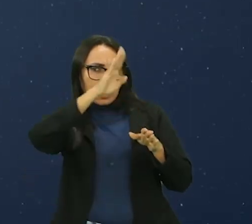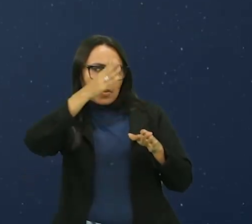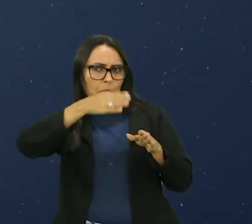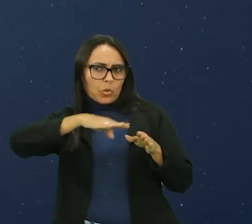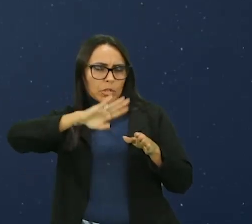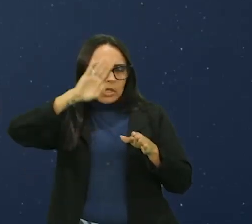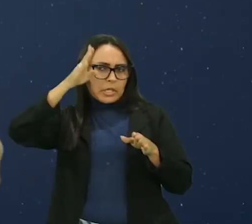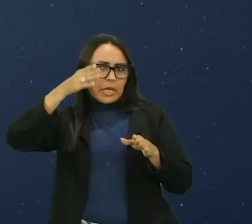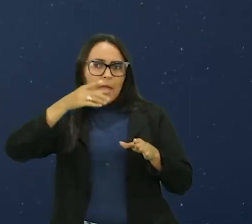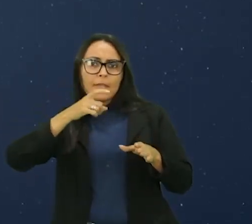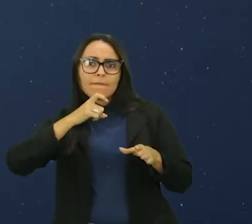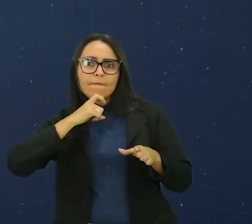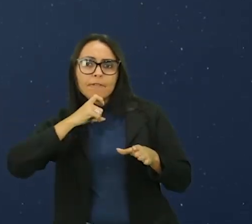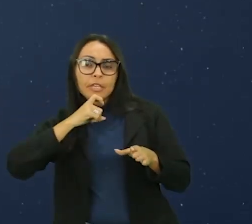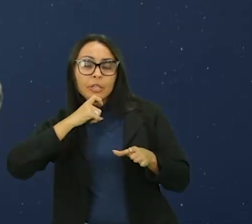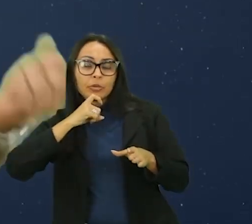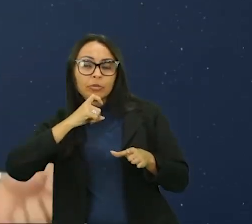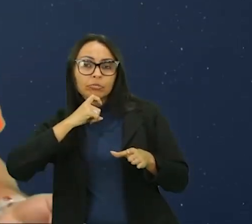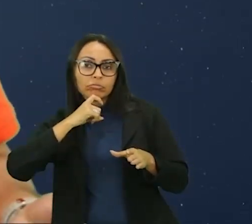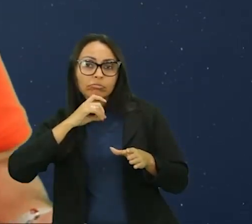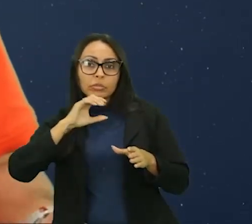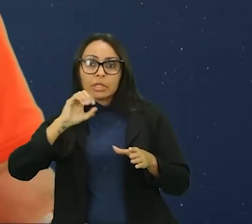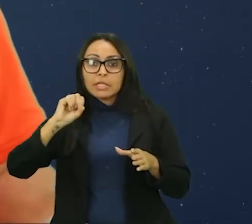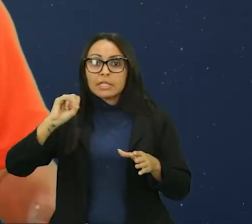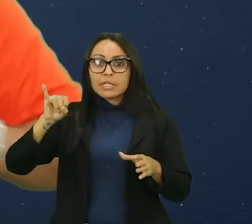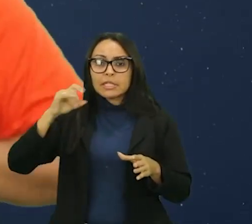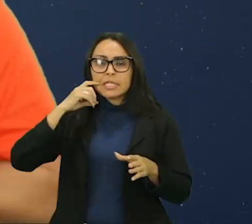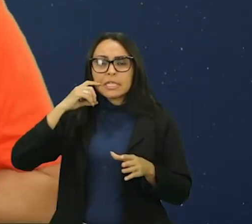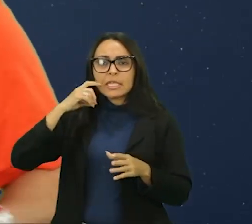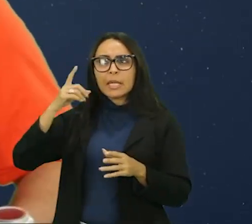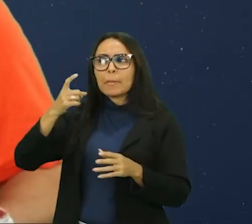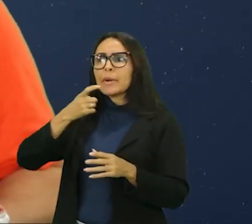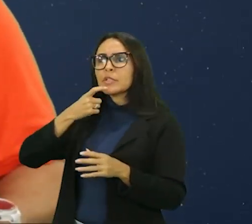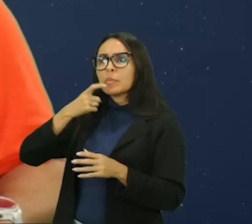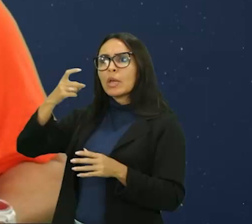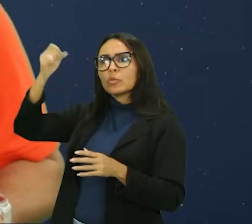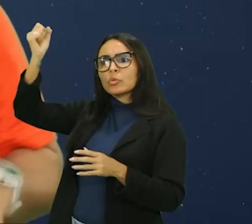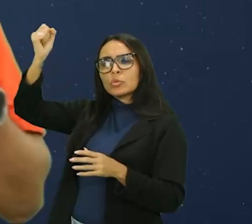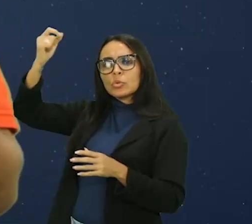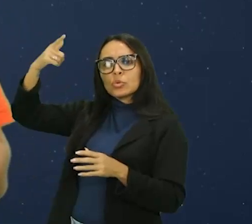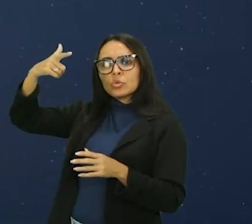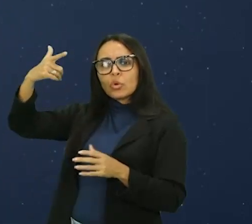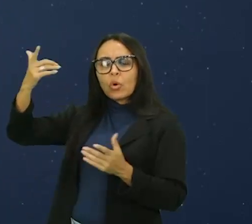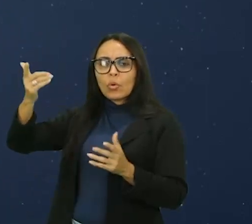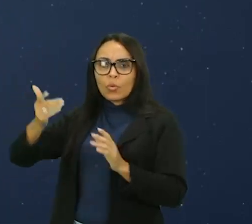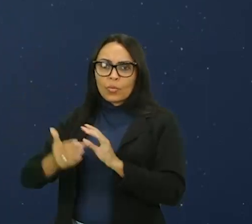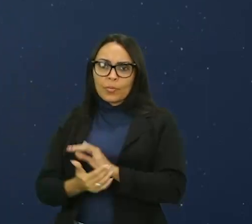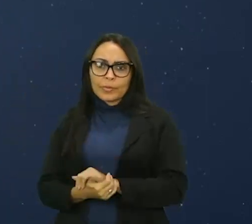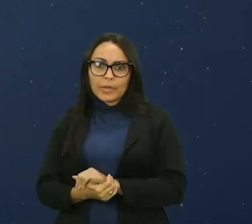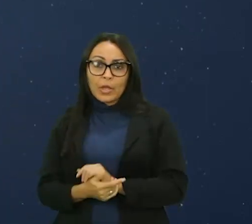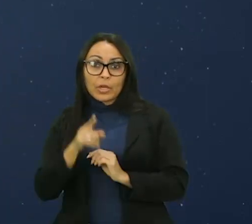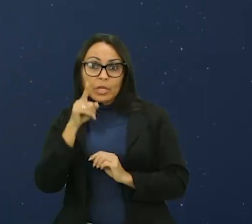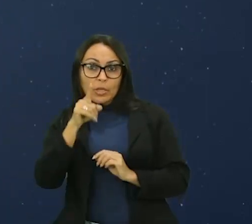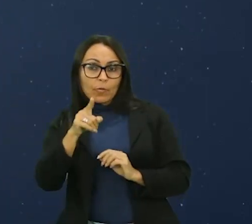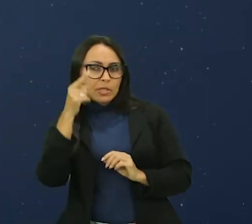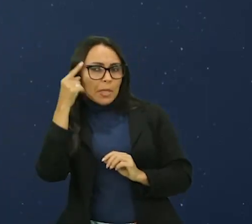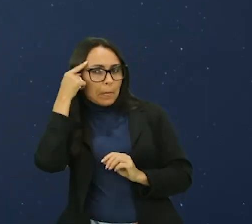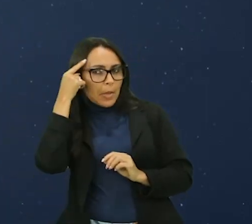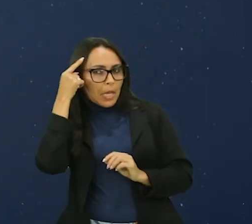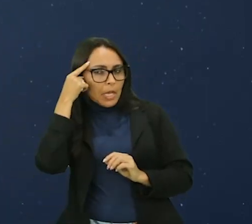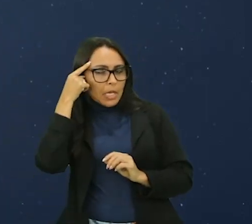frio, se lá em cima da montanha está mais perto do sol? Eu não vou responder nessa aula, mas eu quero que você reflita. Por